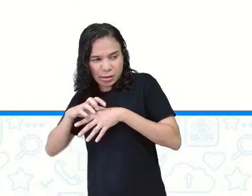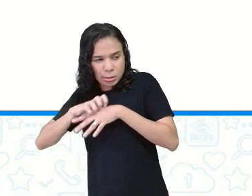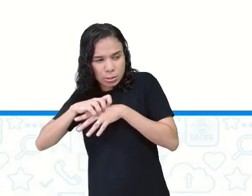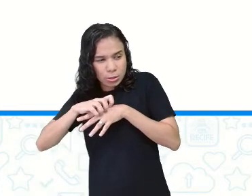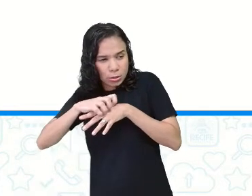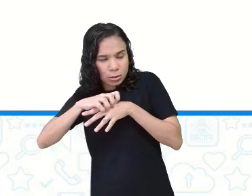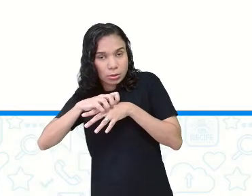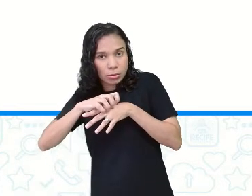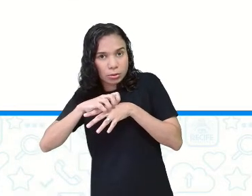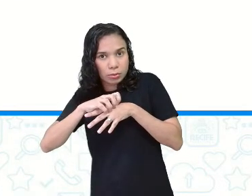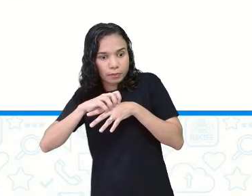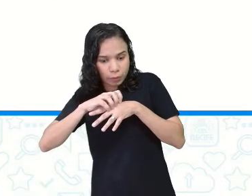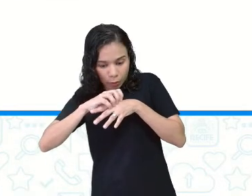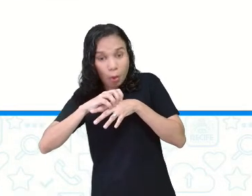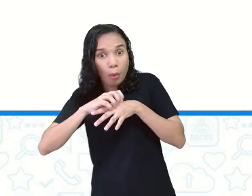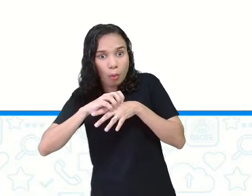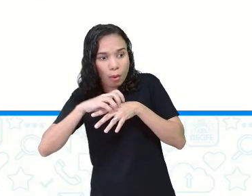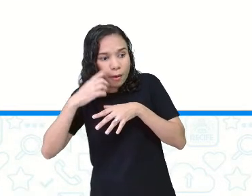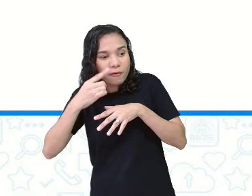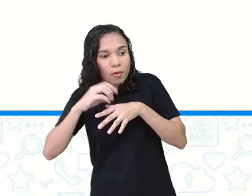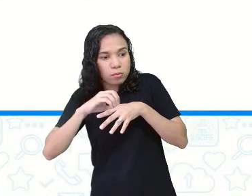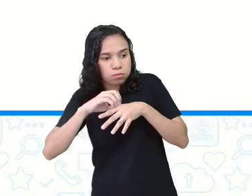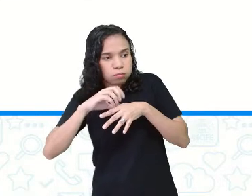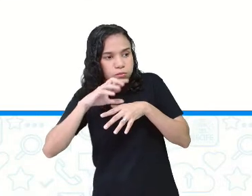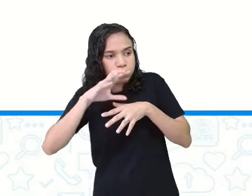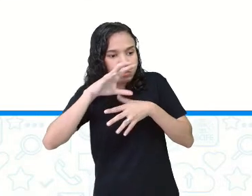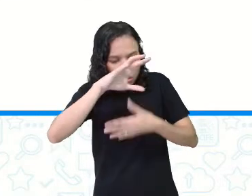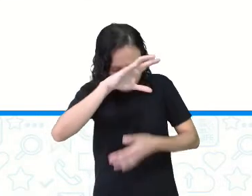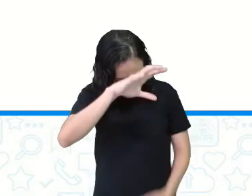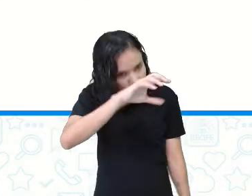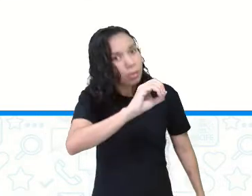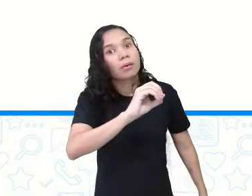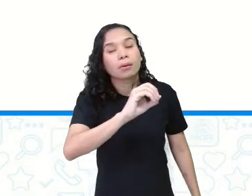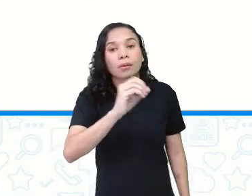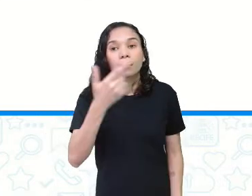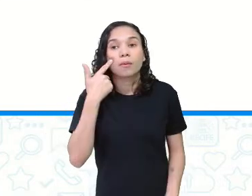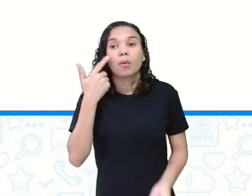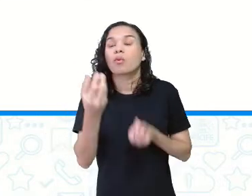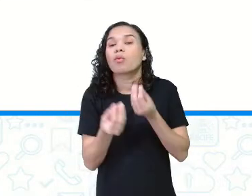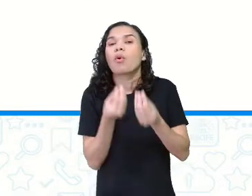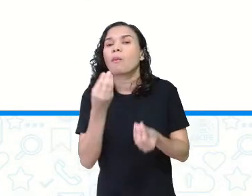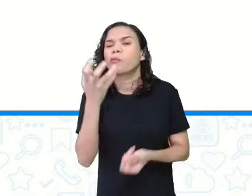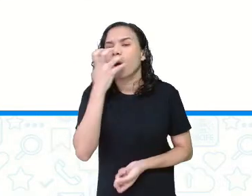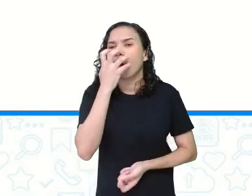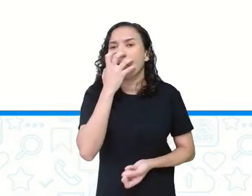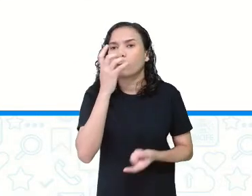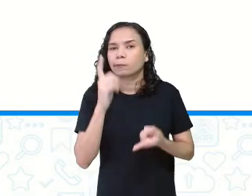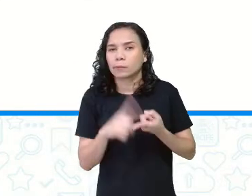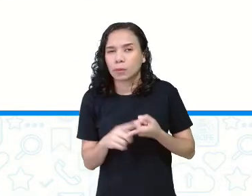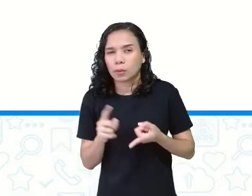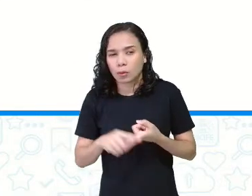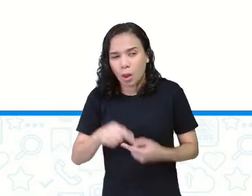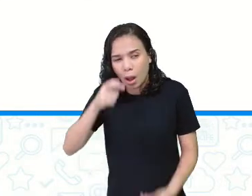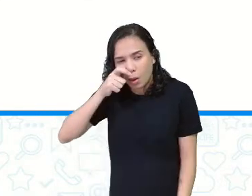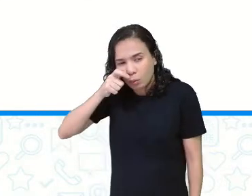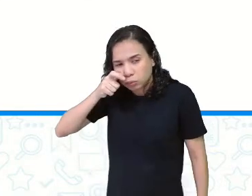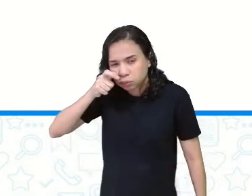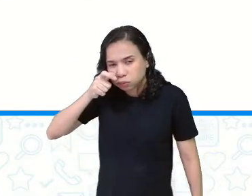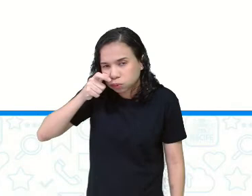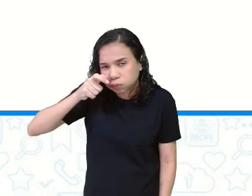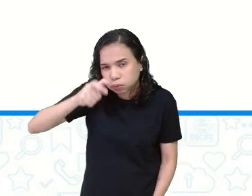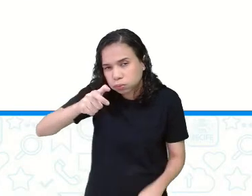carne. Então, nesse caso, esse cãozinho aí demonstrou ser o quê? Ambicioso,